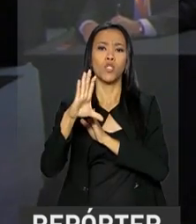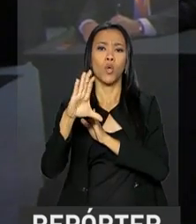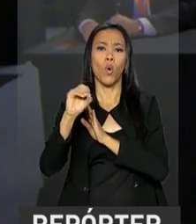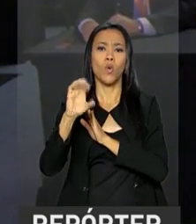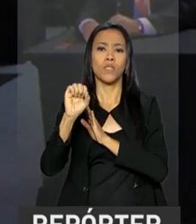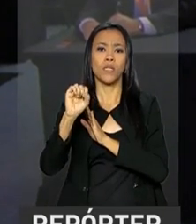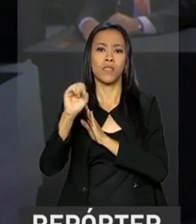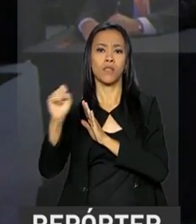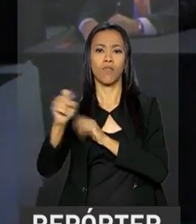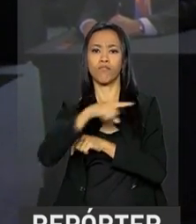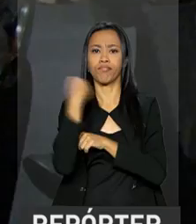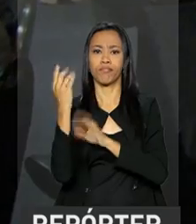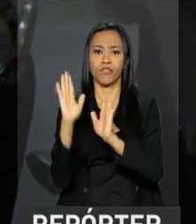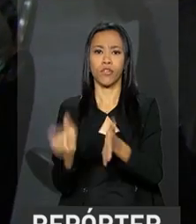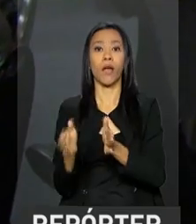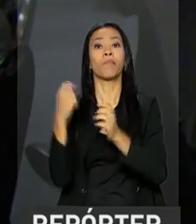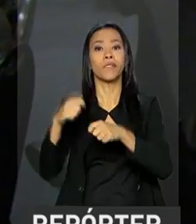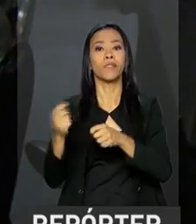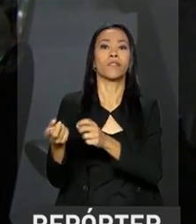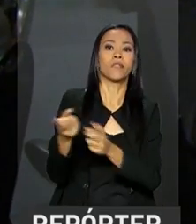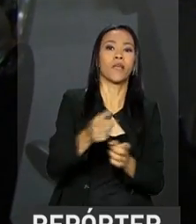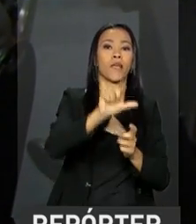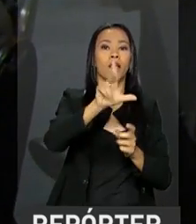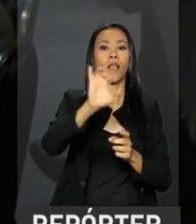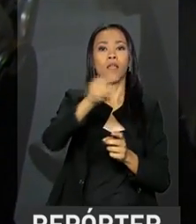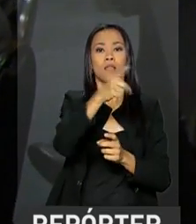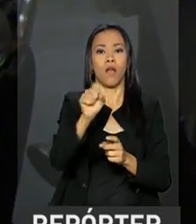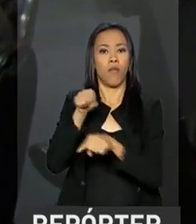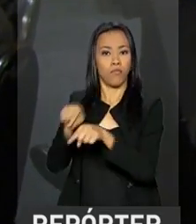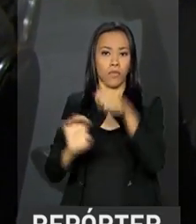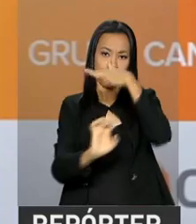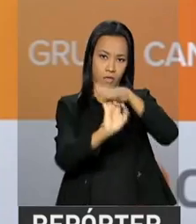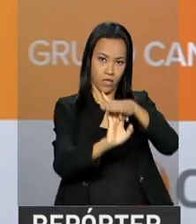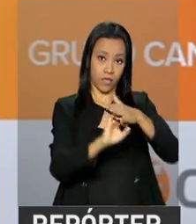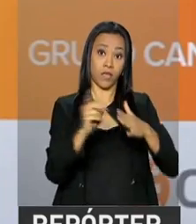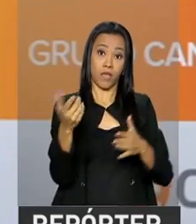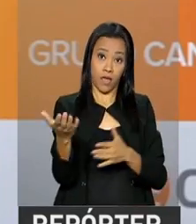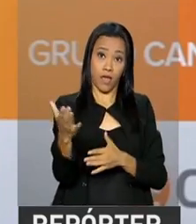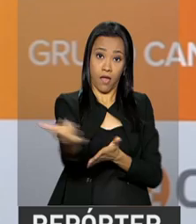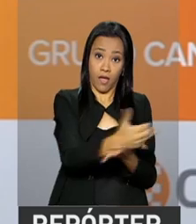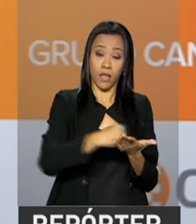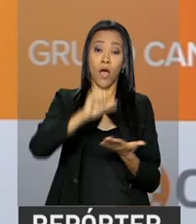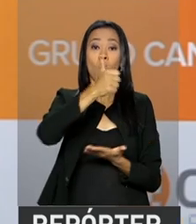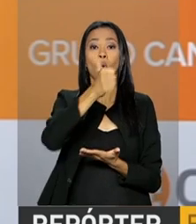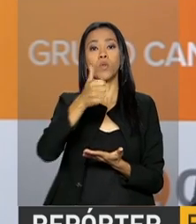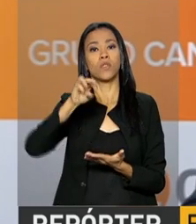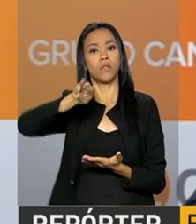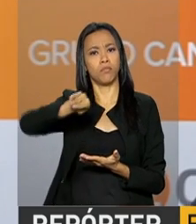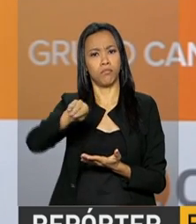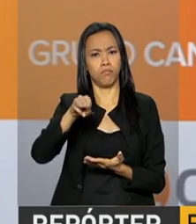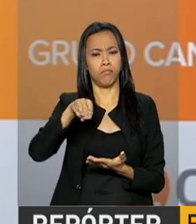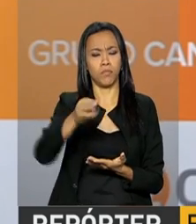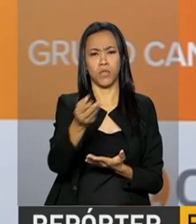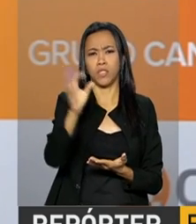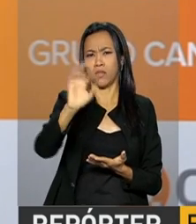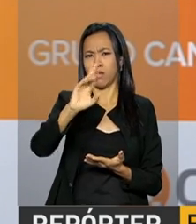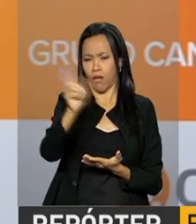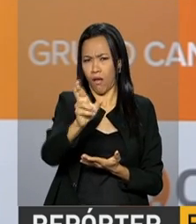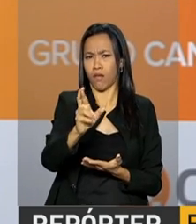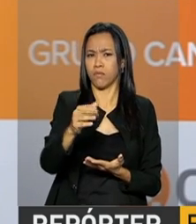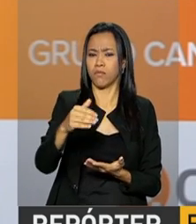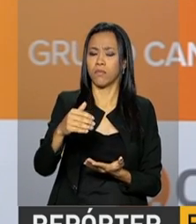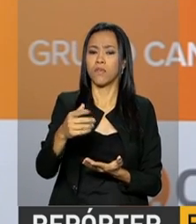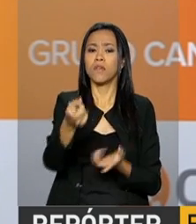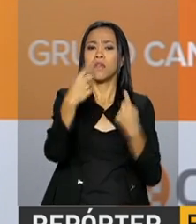em setembro. O governo espera arrecadar 11 bilhões de reais. O governo tem aí uma pressa por conta da necessidade de